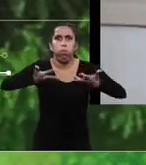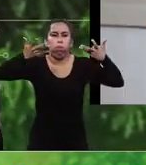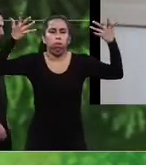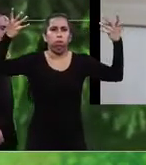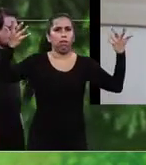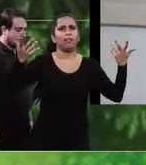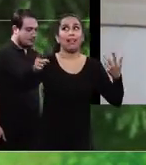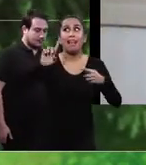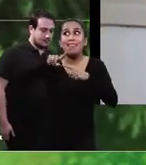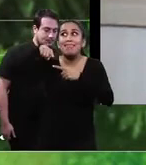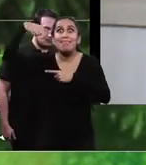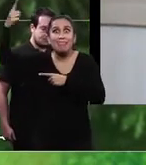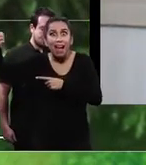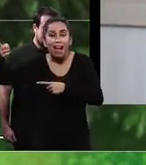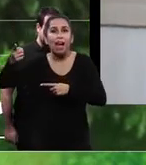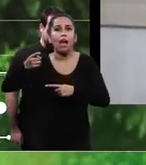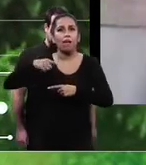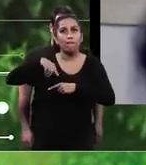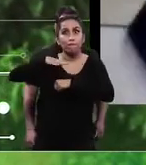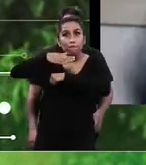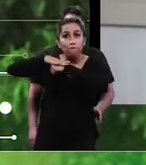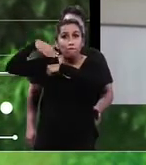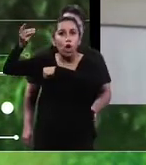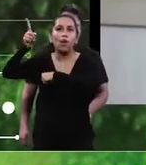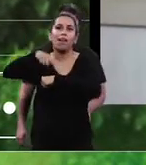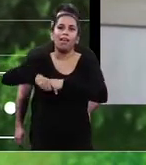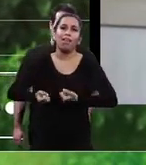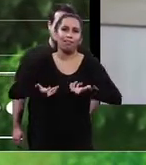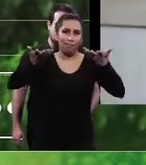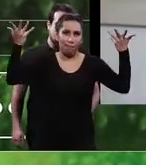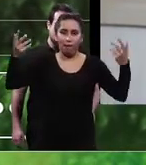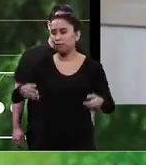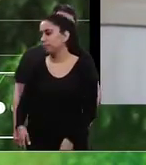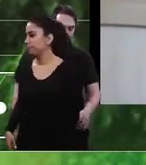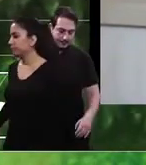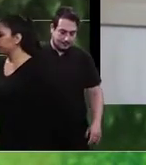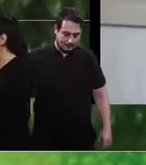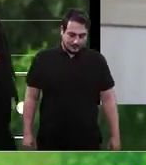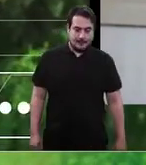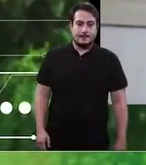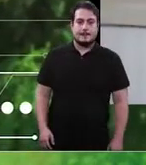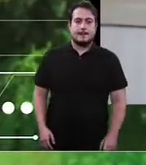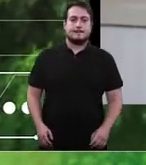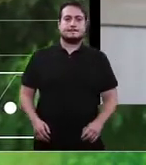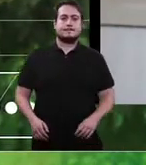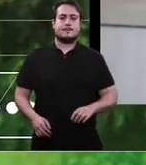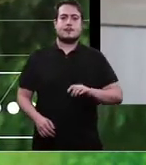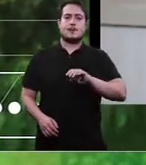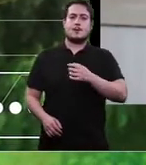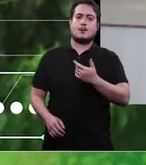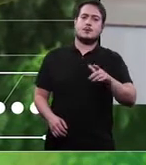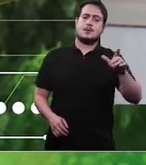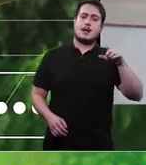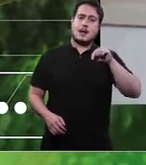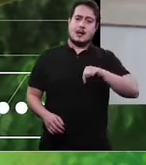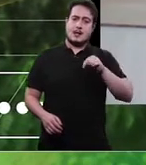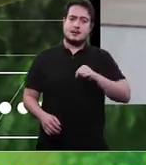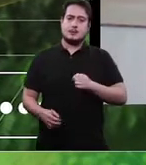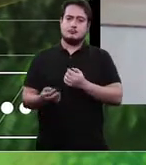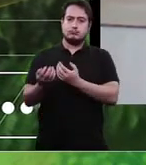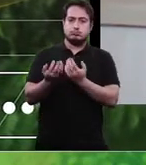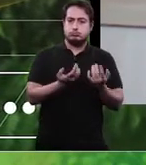exterior é queimado, né? De outra forma, né? Ou melhor, inverso, né? Aqui é